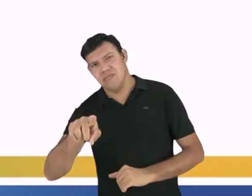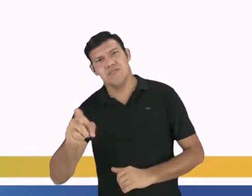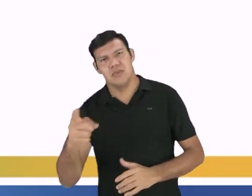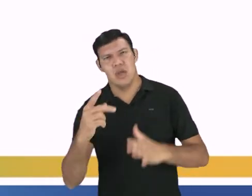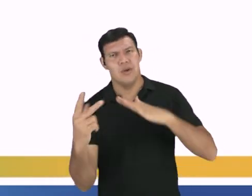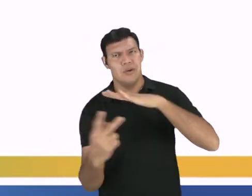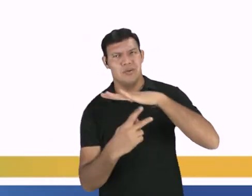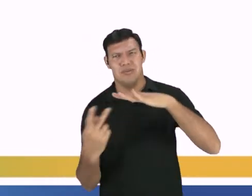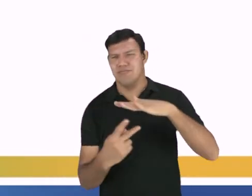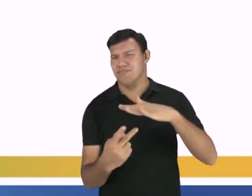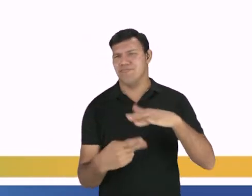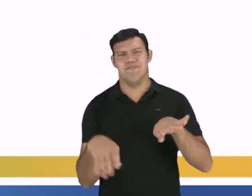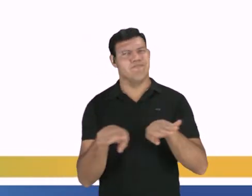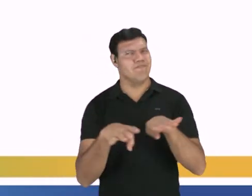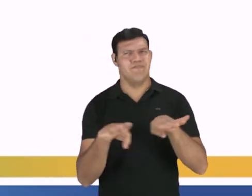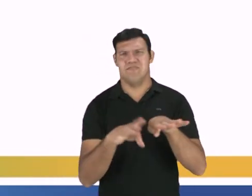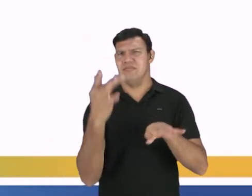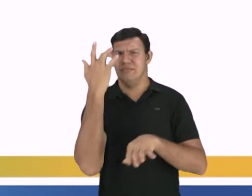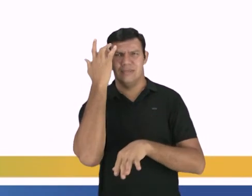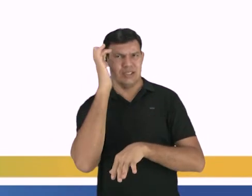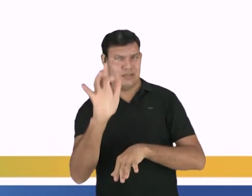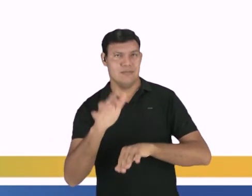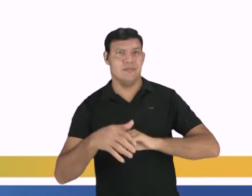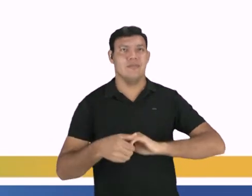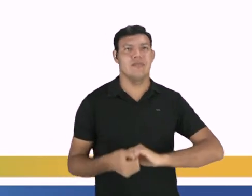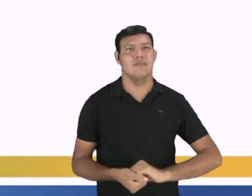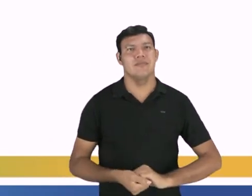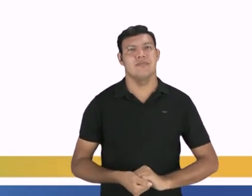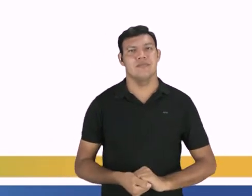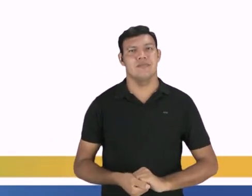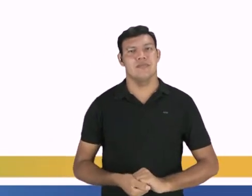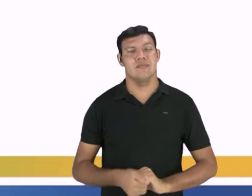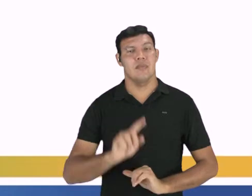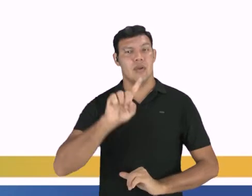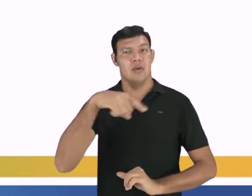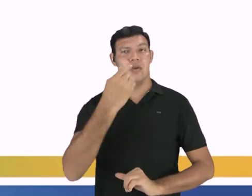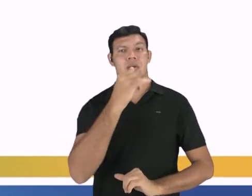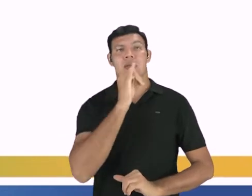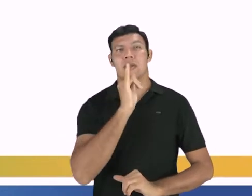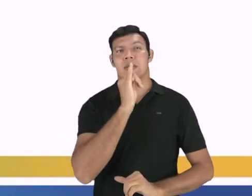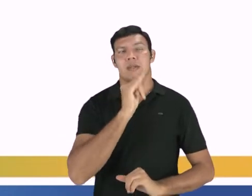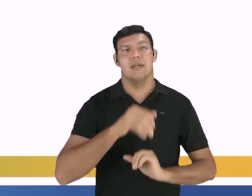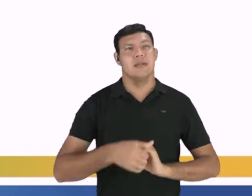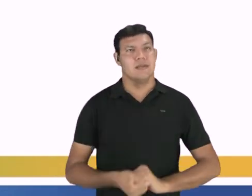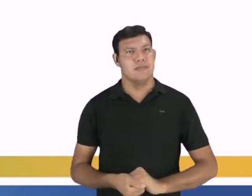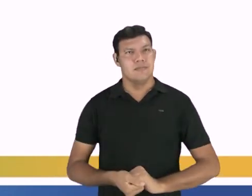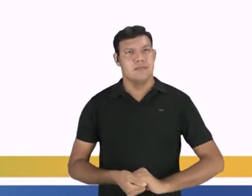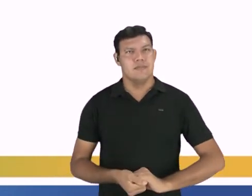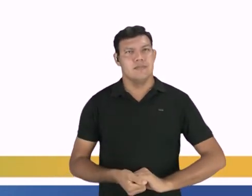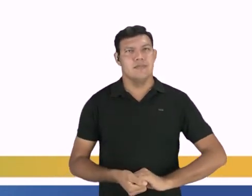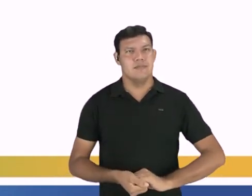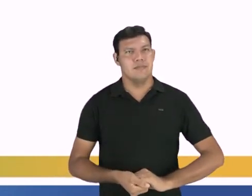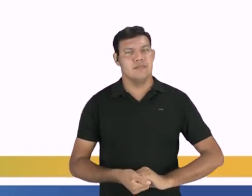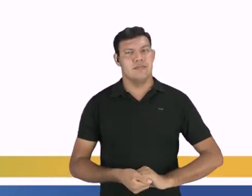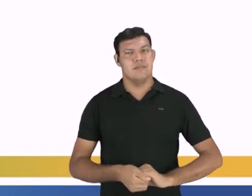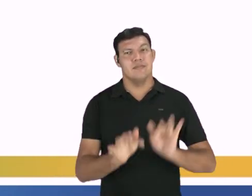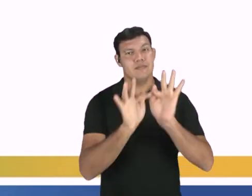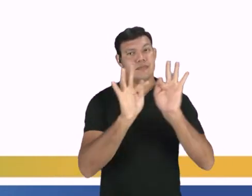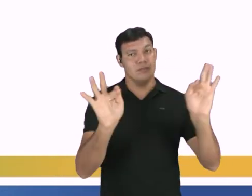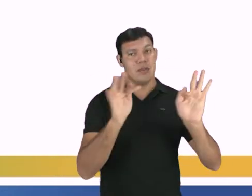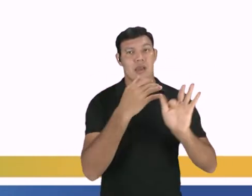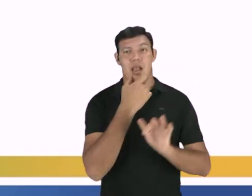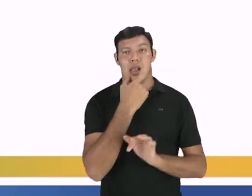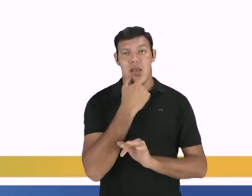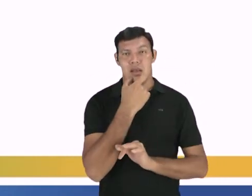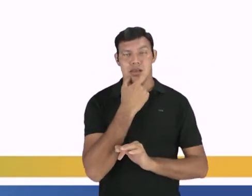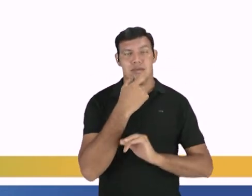possibilidade, mas nada 100% concreto. Outros exemplos. If you buy one of these books